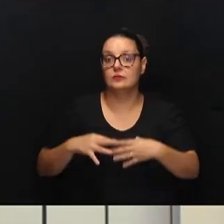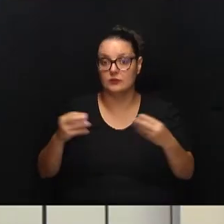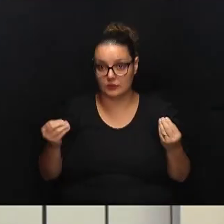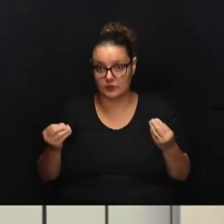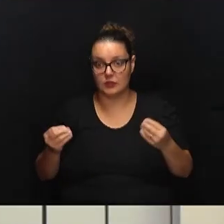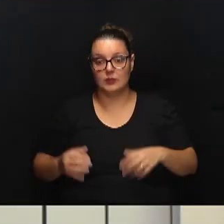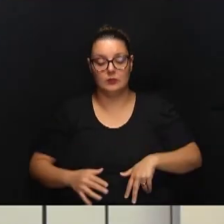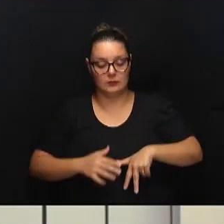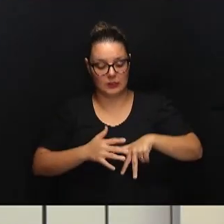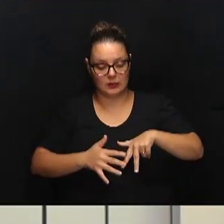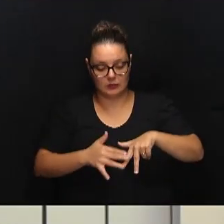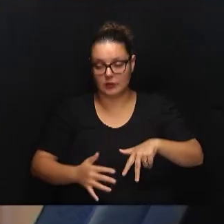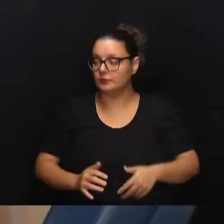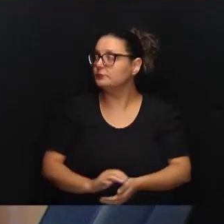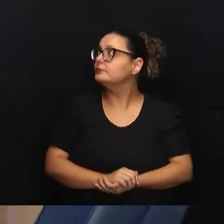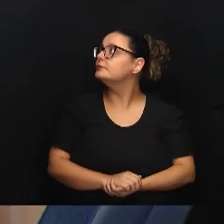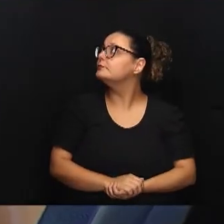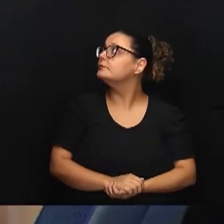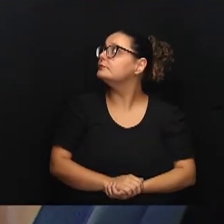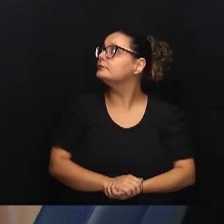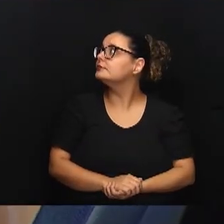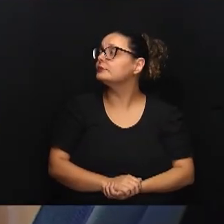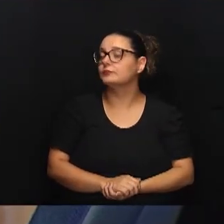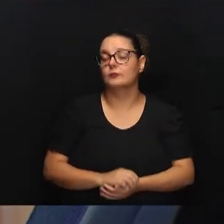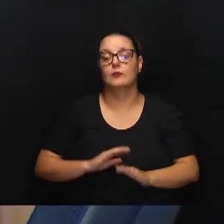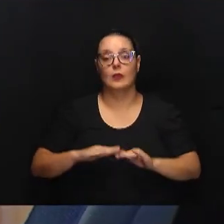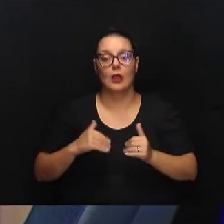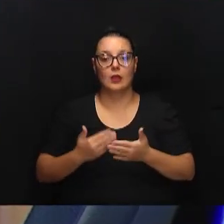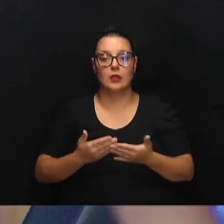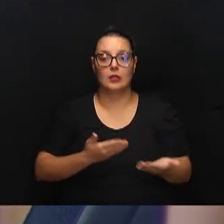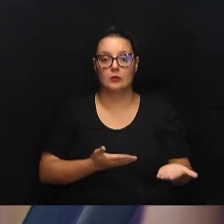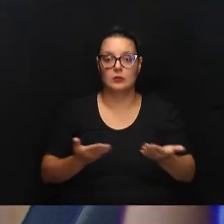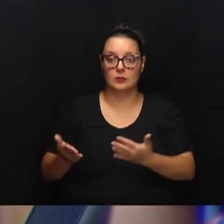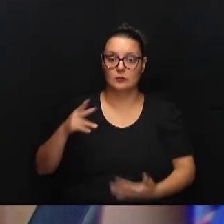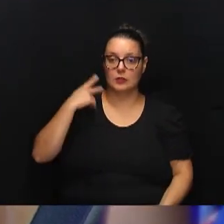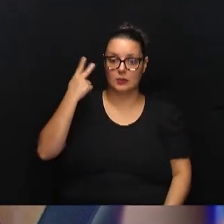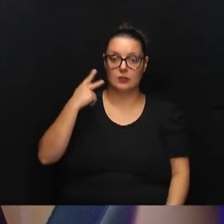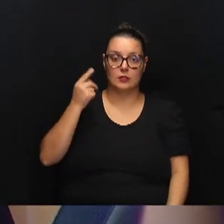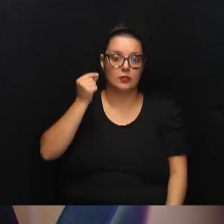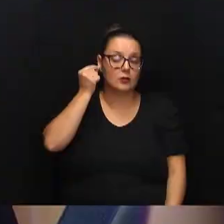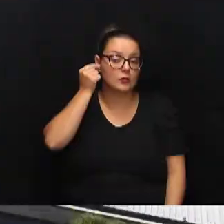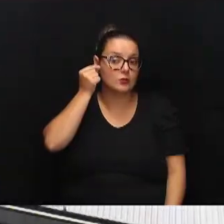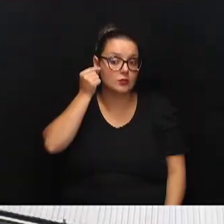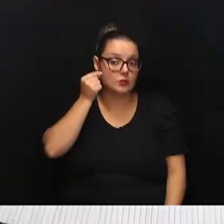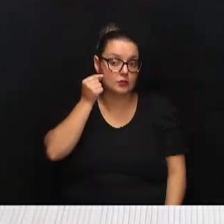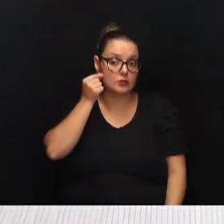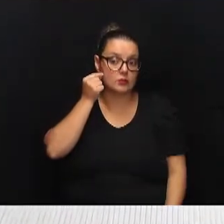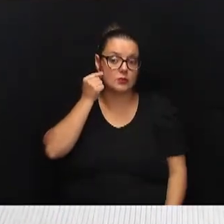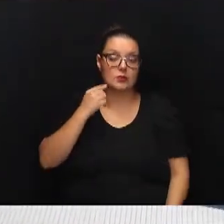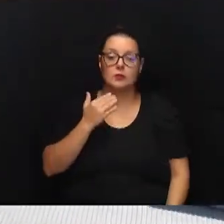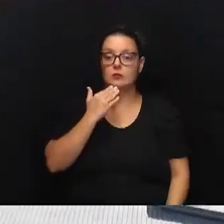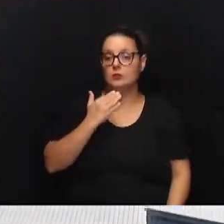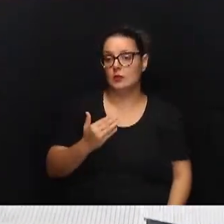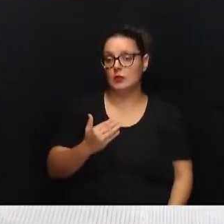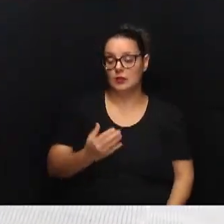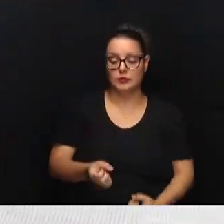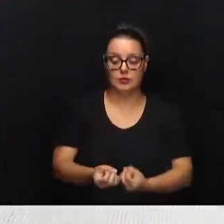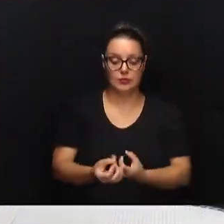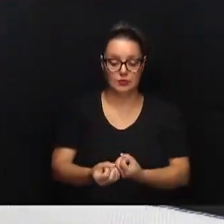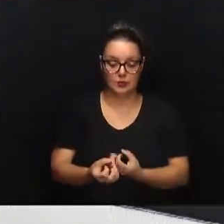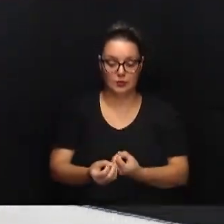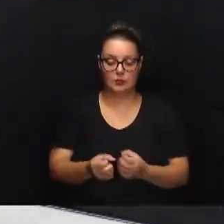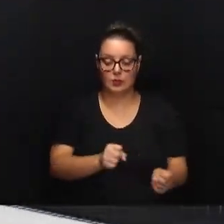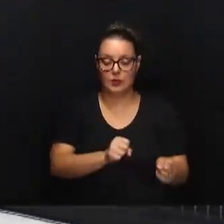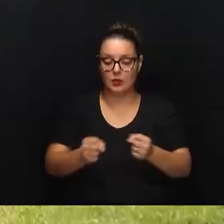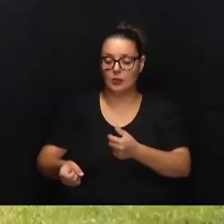pernas. Um requerimento apresentado pelo vereador Marcelo Silva solicita informações ao